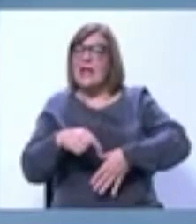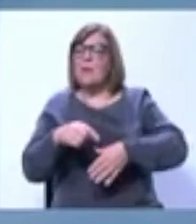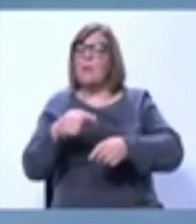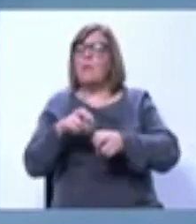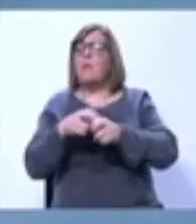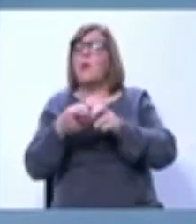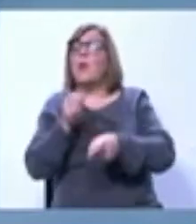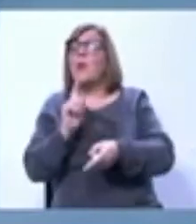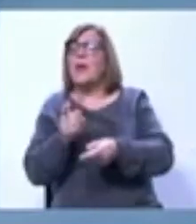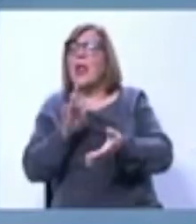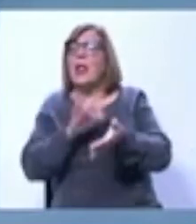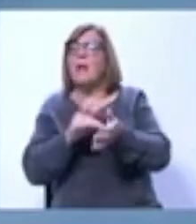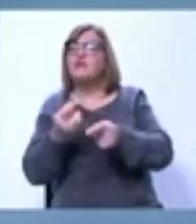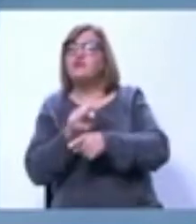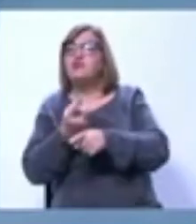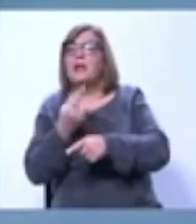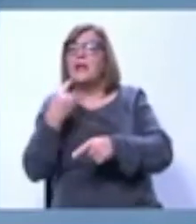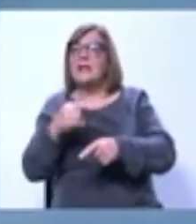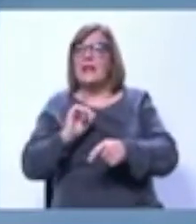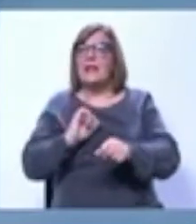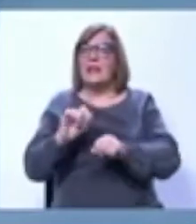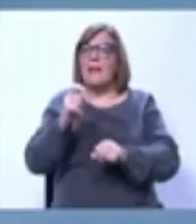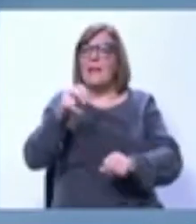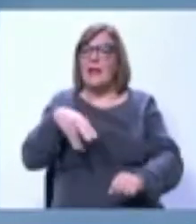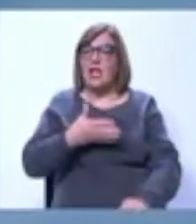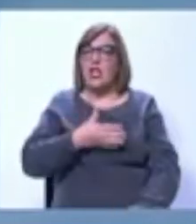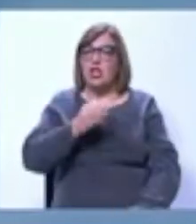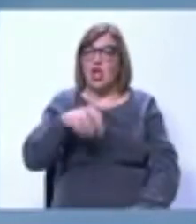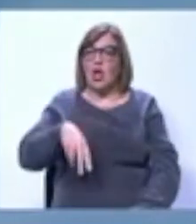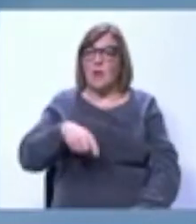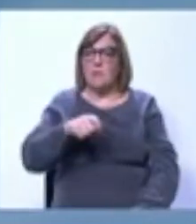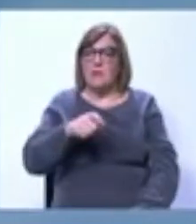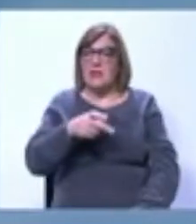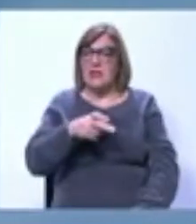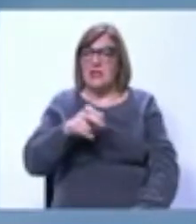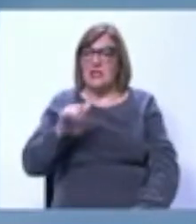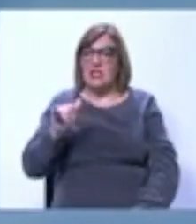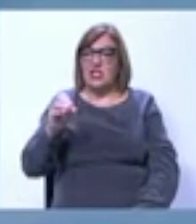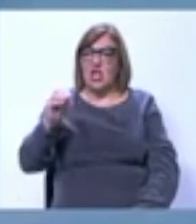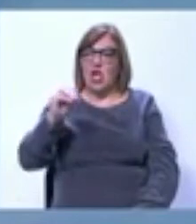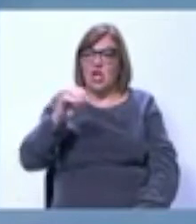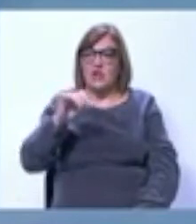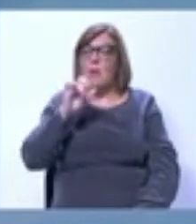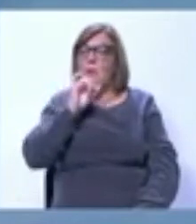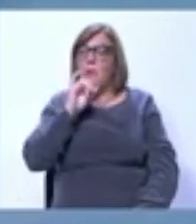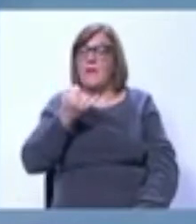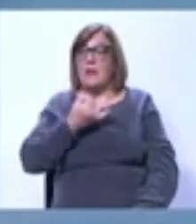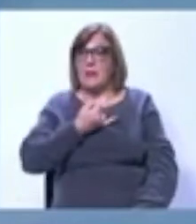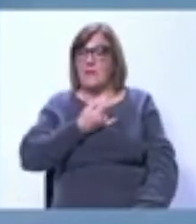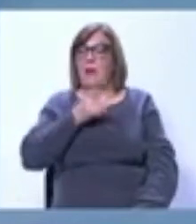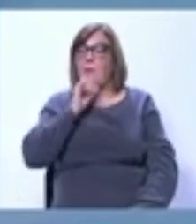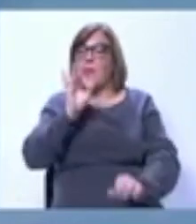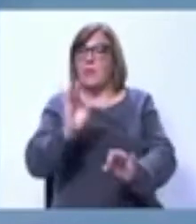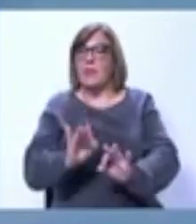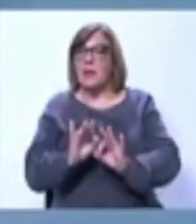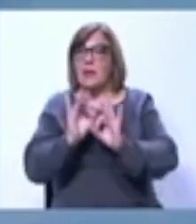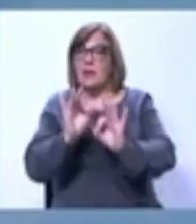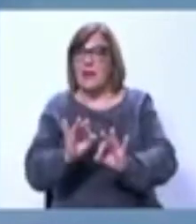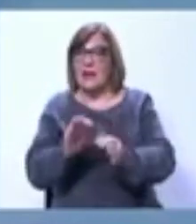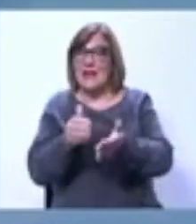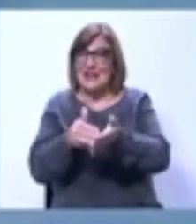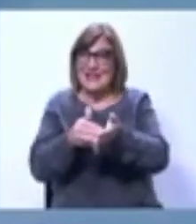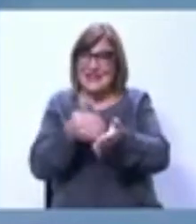Cianorte aderências associadas a endometriose e o que é que o que é que permite também permite identificar e permite tratar